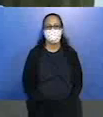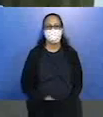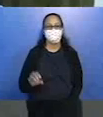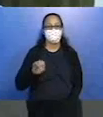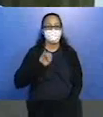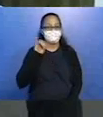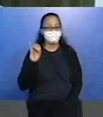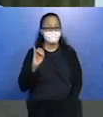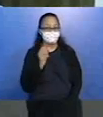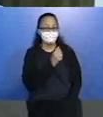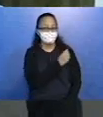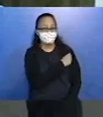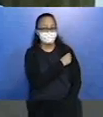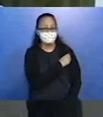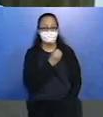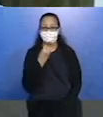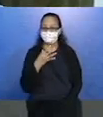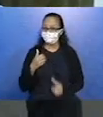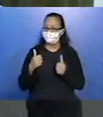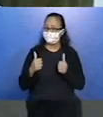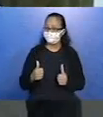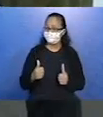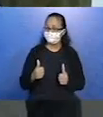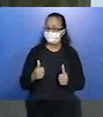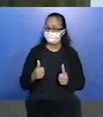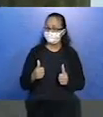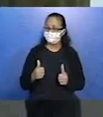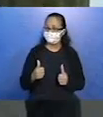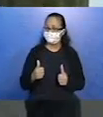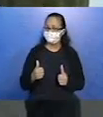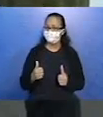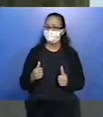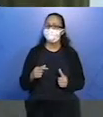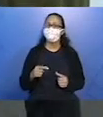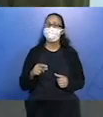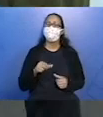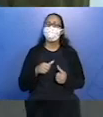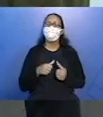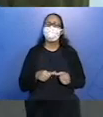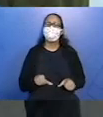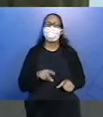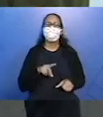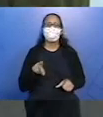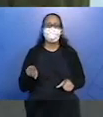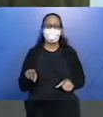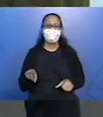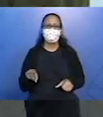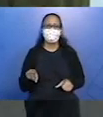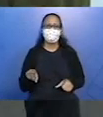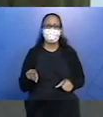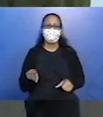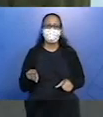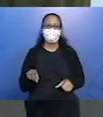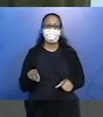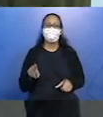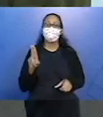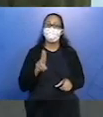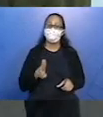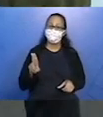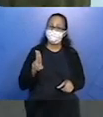Olá, meninos, tudo bem? Como passaram da nossa última aula? Usaram bem os